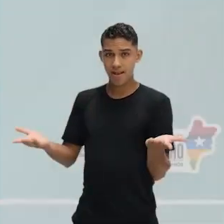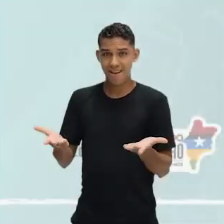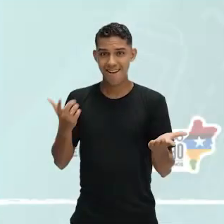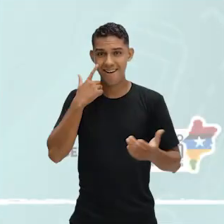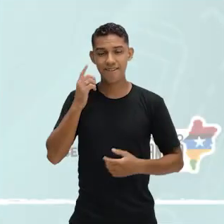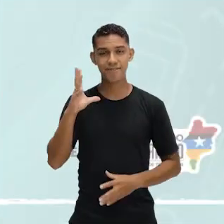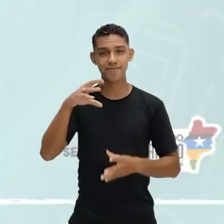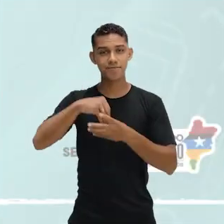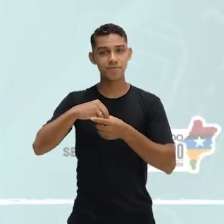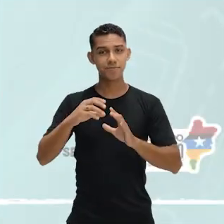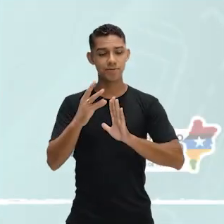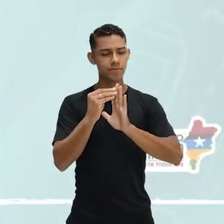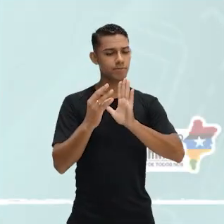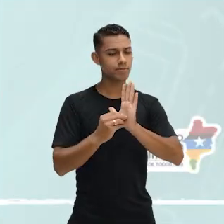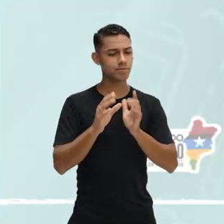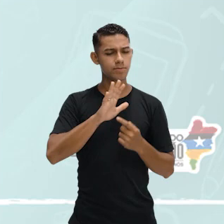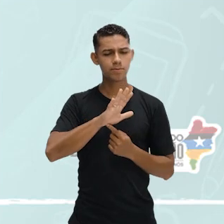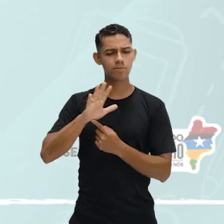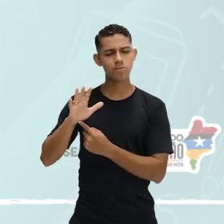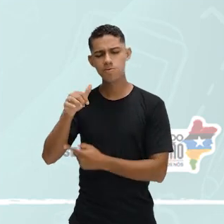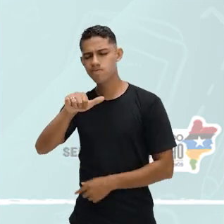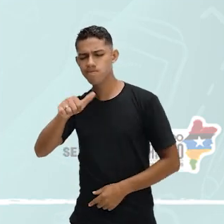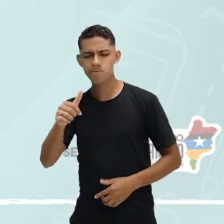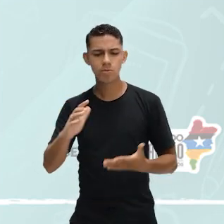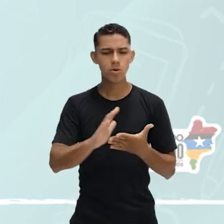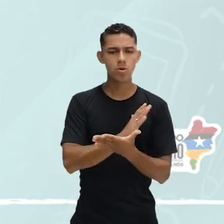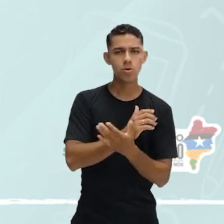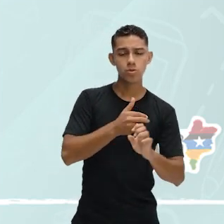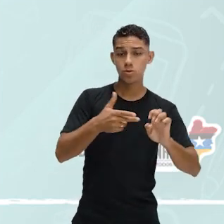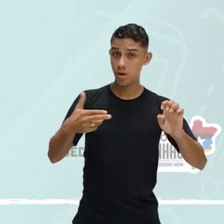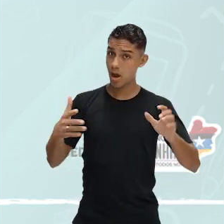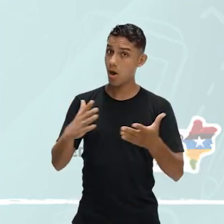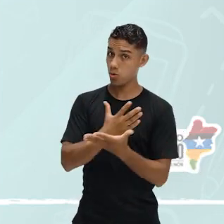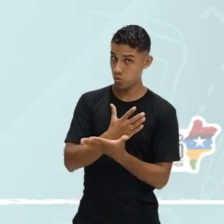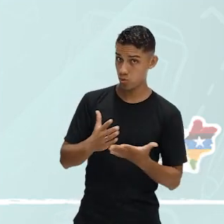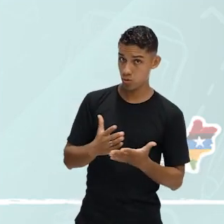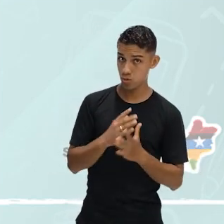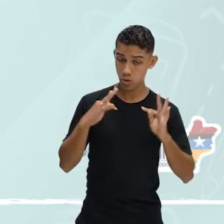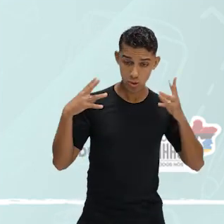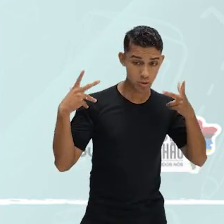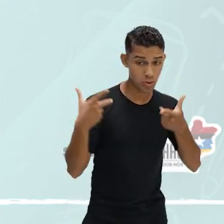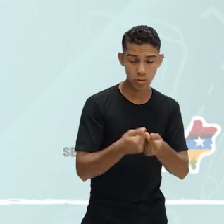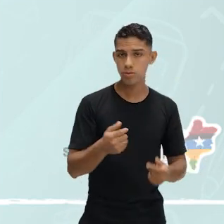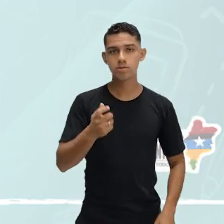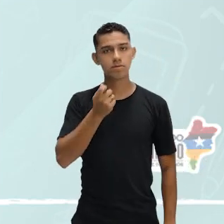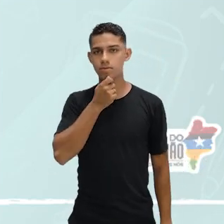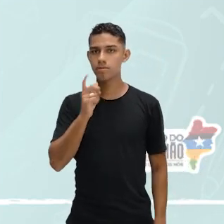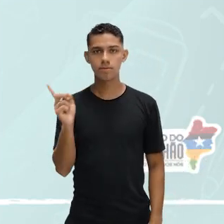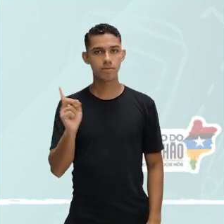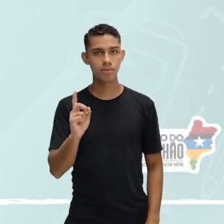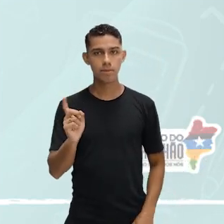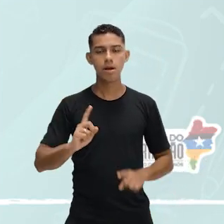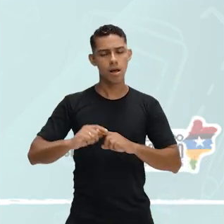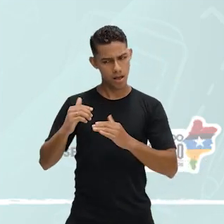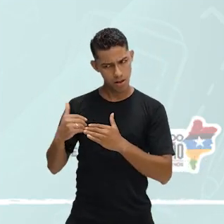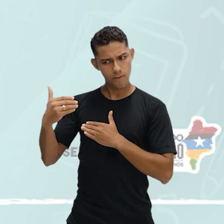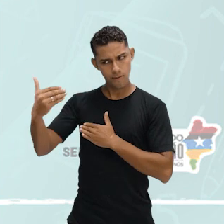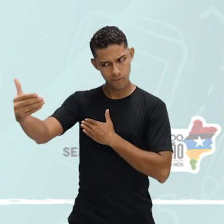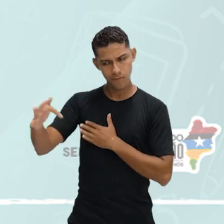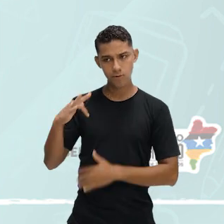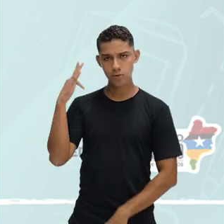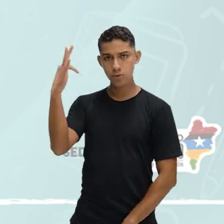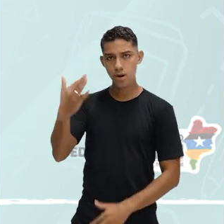nós vamos analisar alguns elementos, não são todos, tá? Nós teremos mais aulas sobre